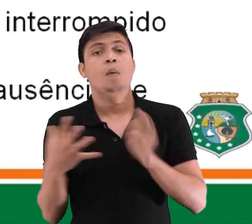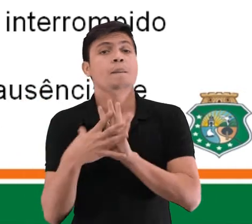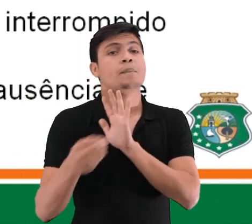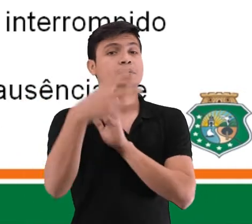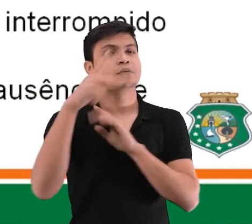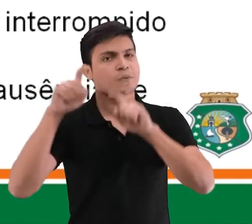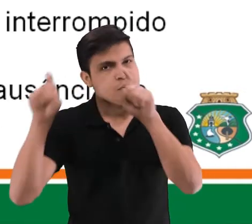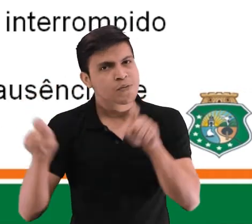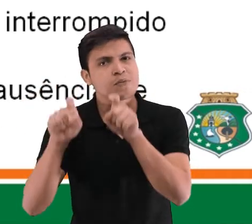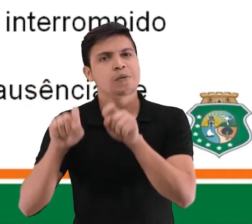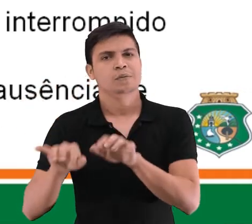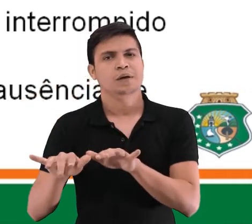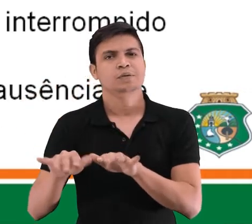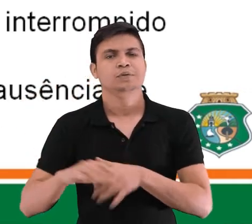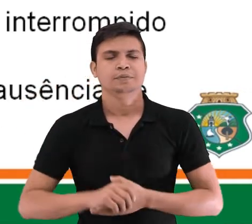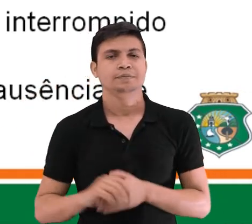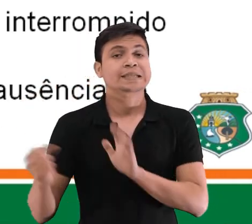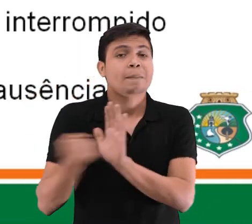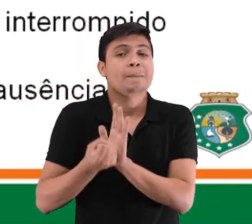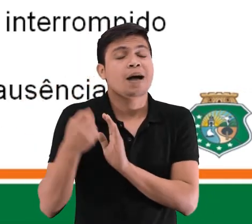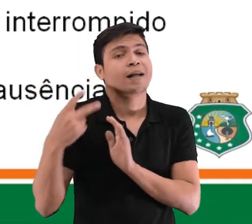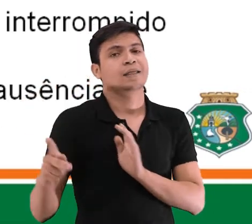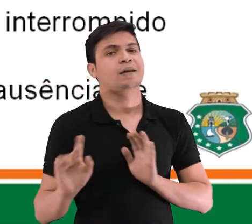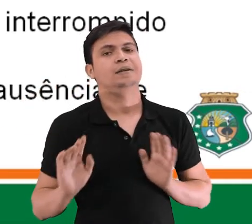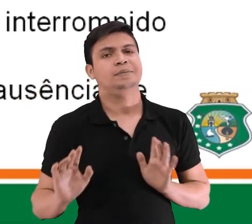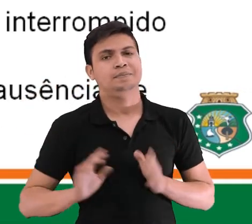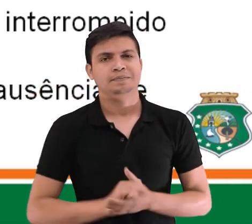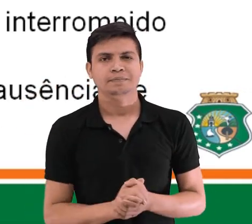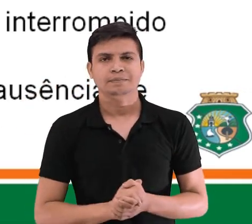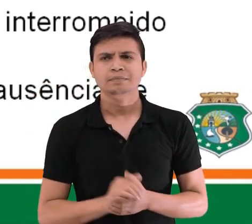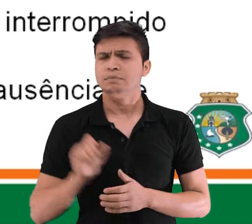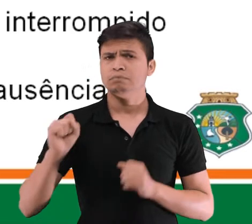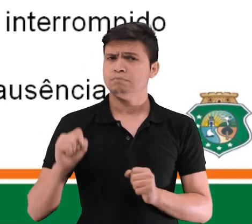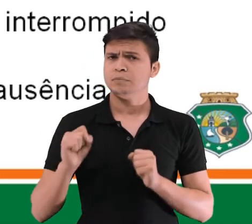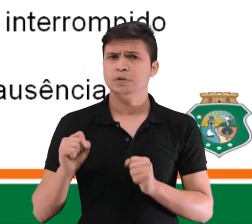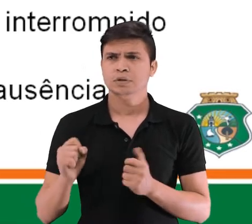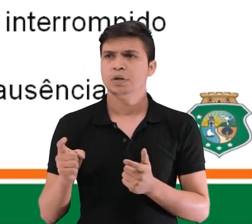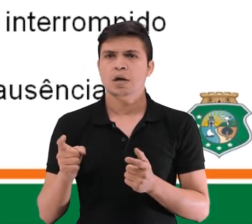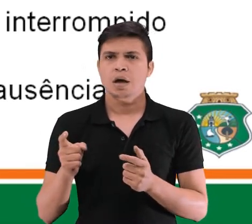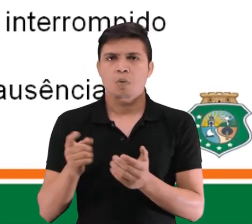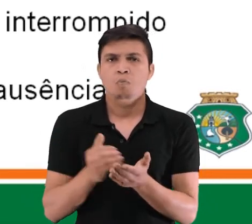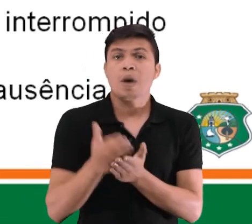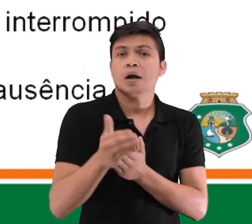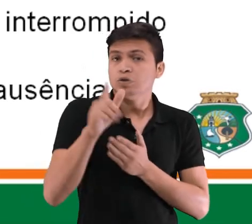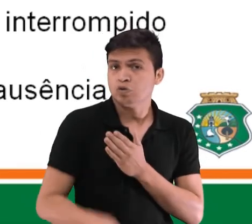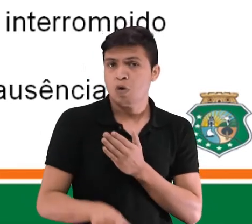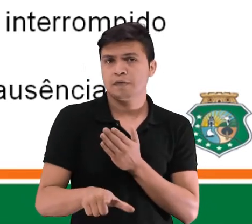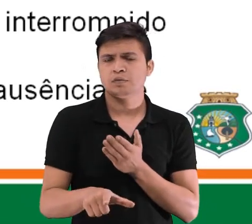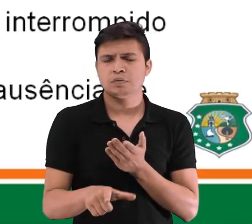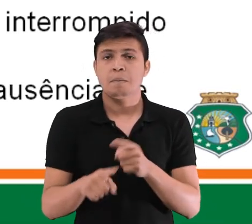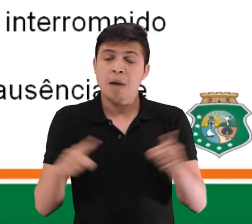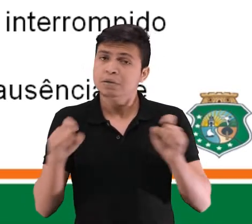certo? Ele pode inicializar normalmente no começo, mas ele pode identificar um